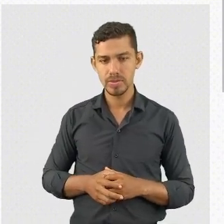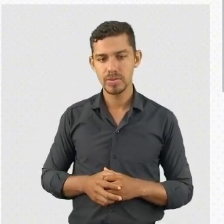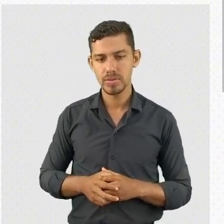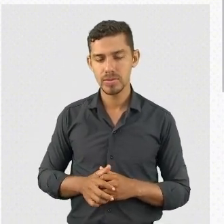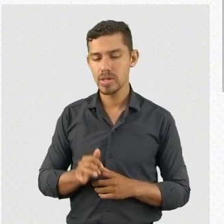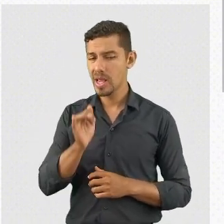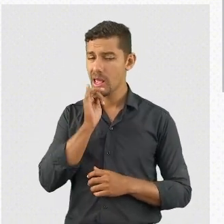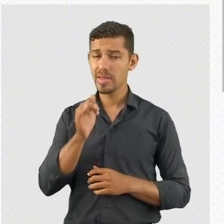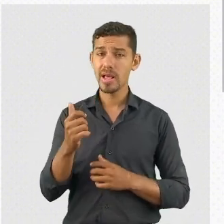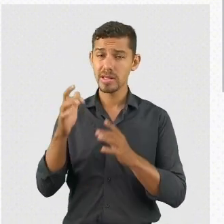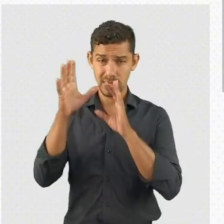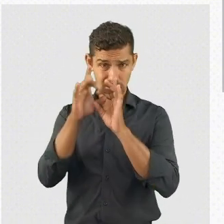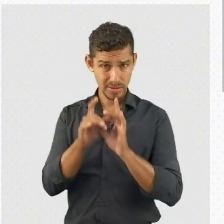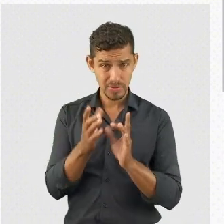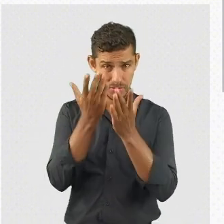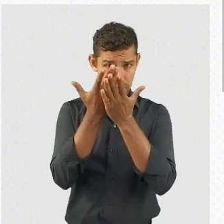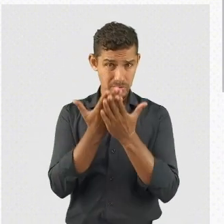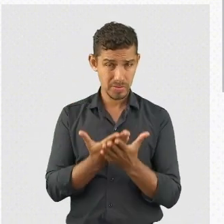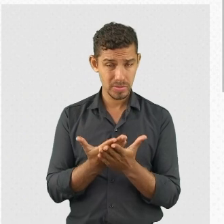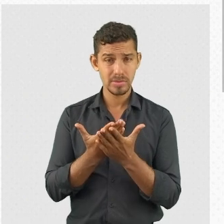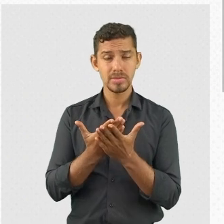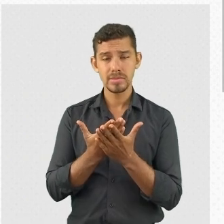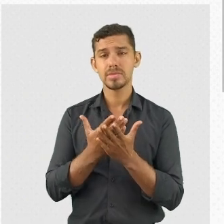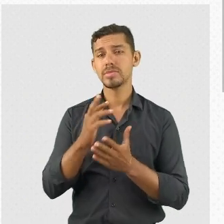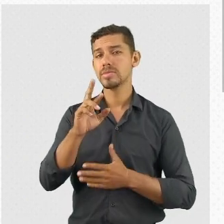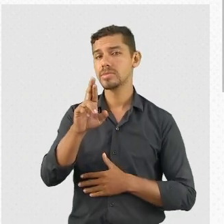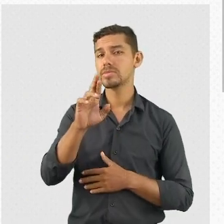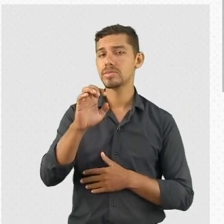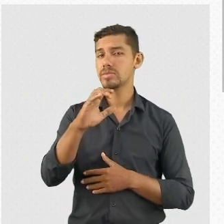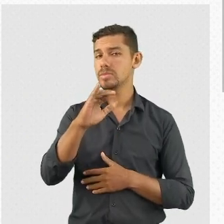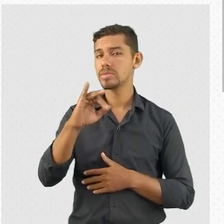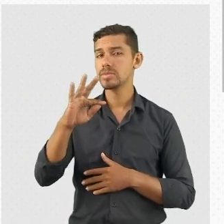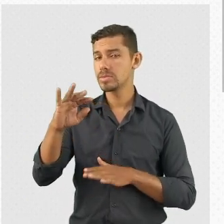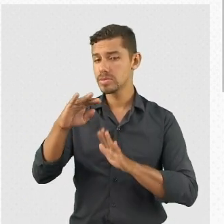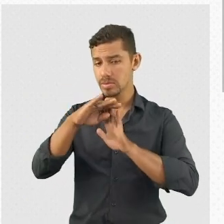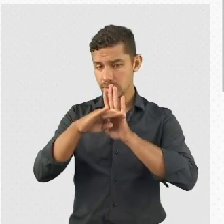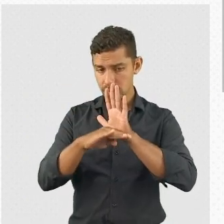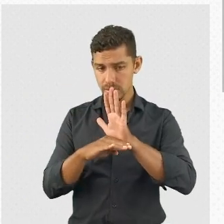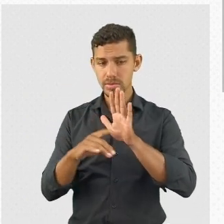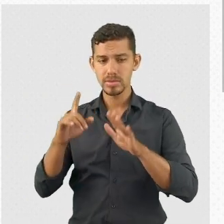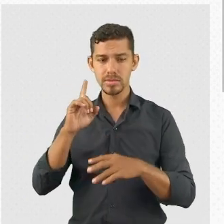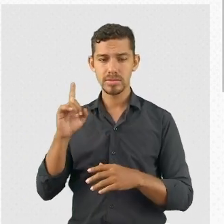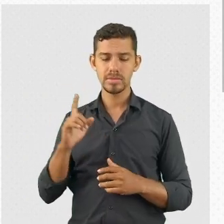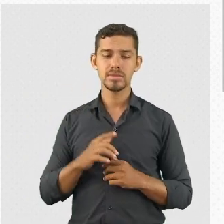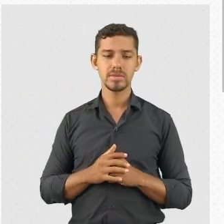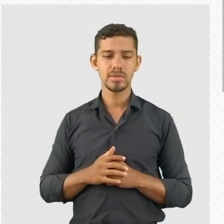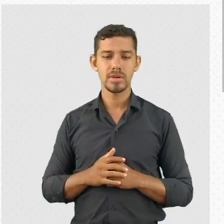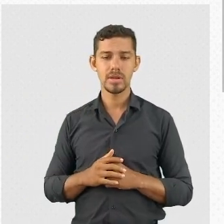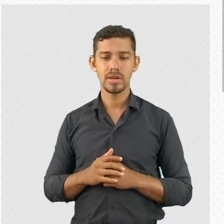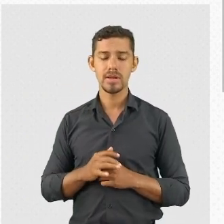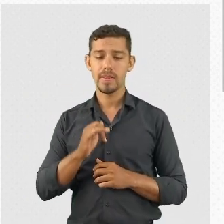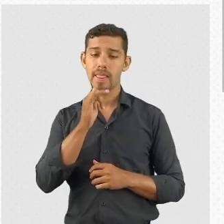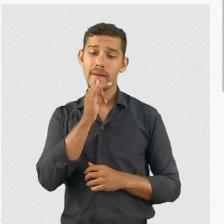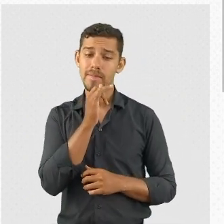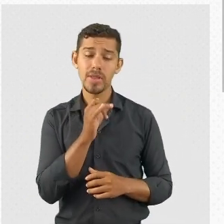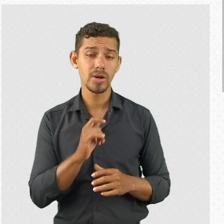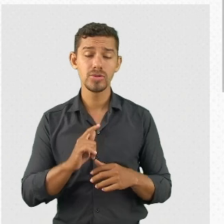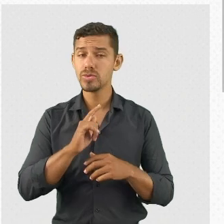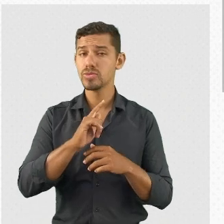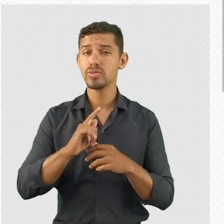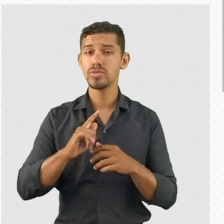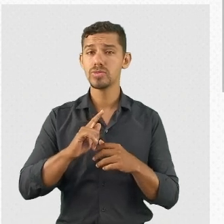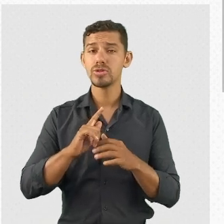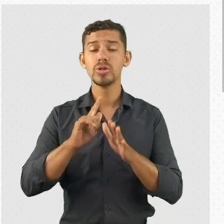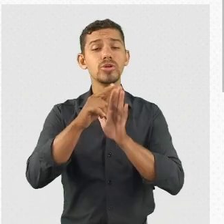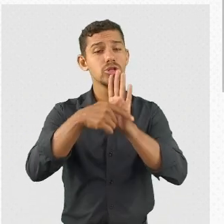esse contexto da receita, pensando em receita como a text genre, ou seja, um gênero